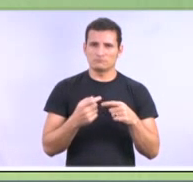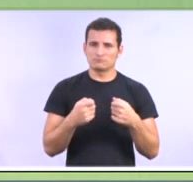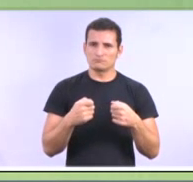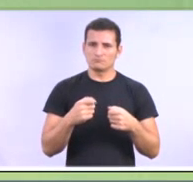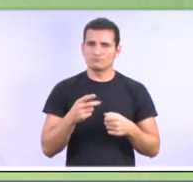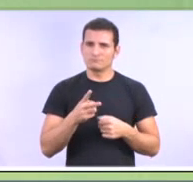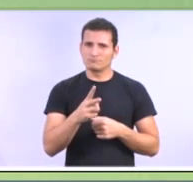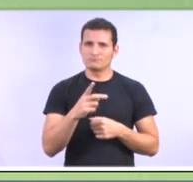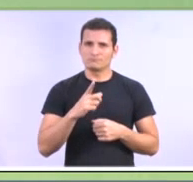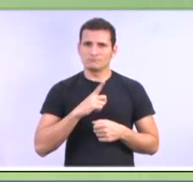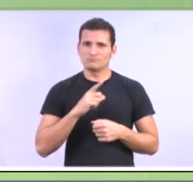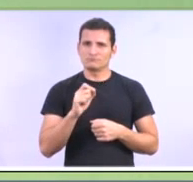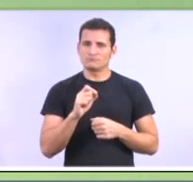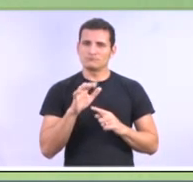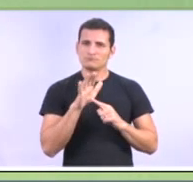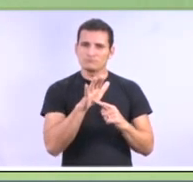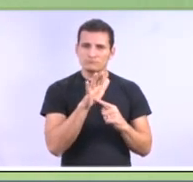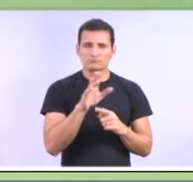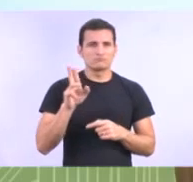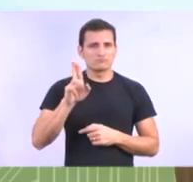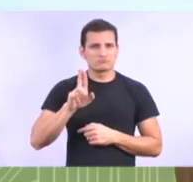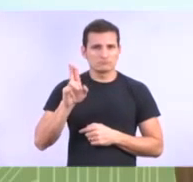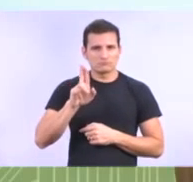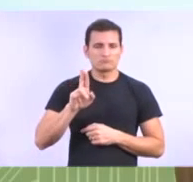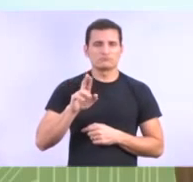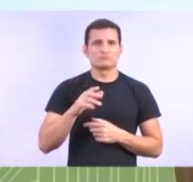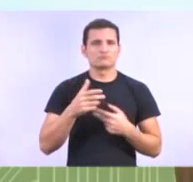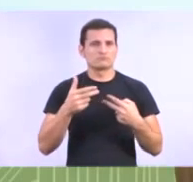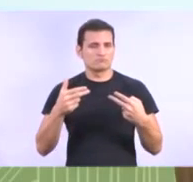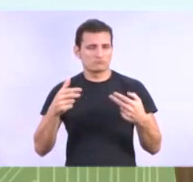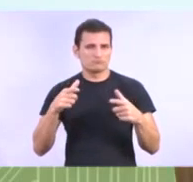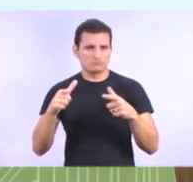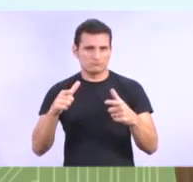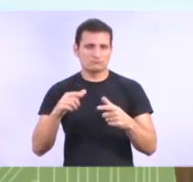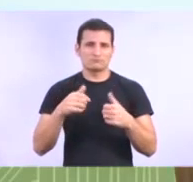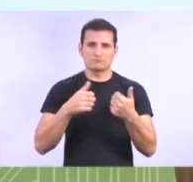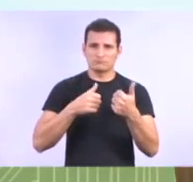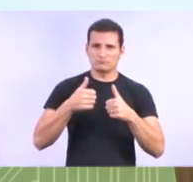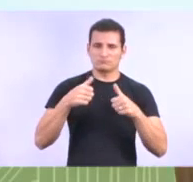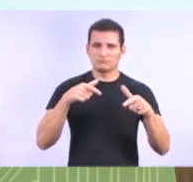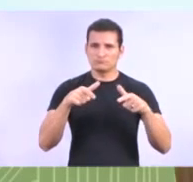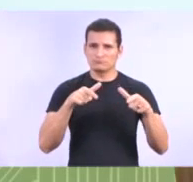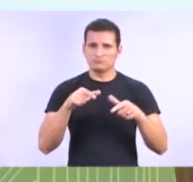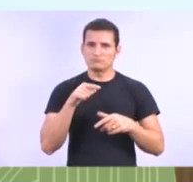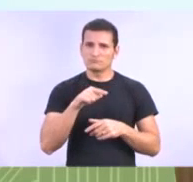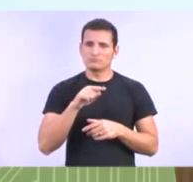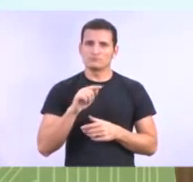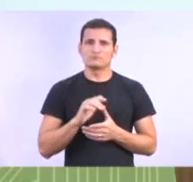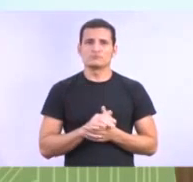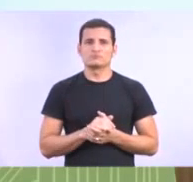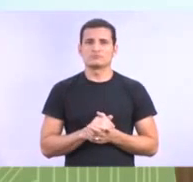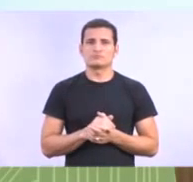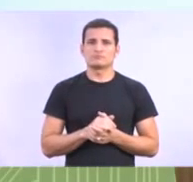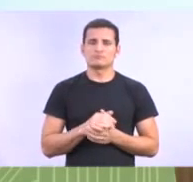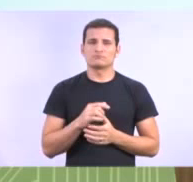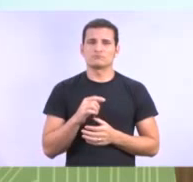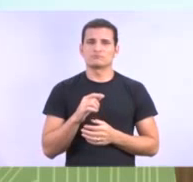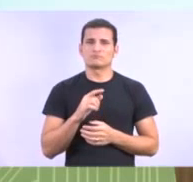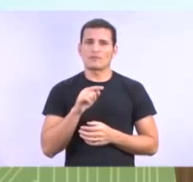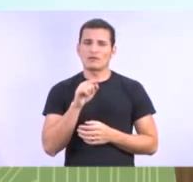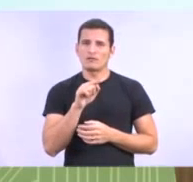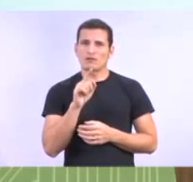às expectativas de nossos usuários, das nossas demandas, e a qualidade de serviço vai ser um dos itens mais